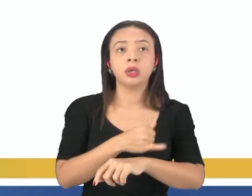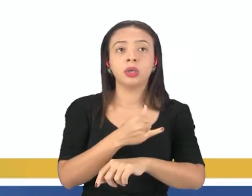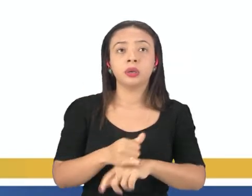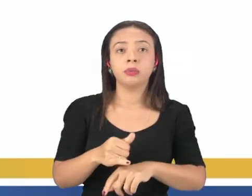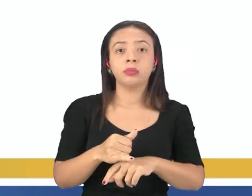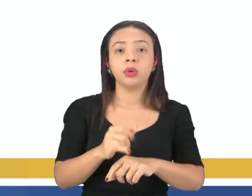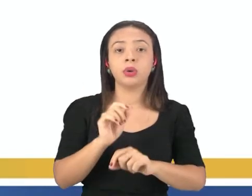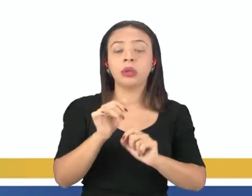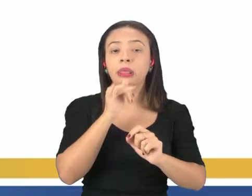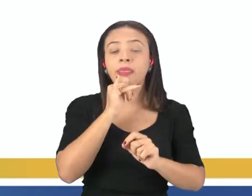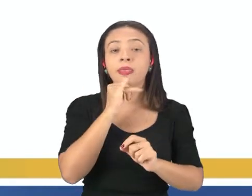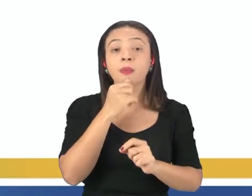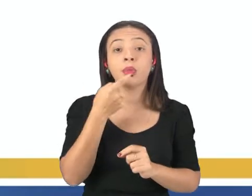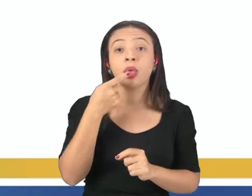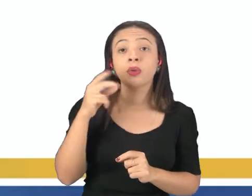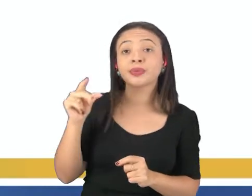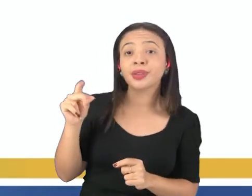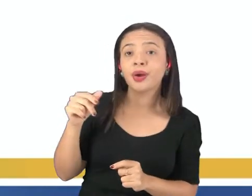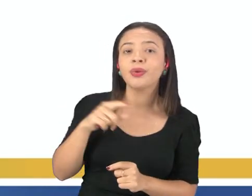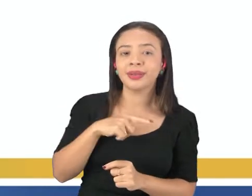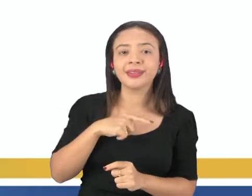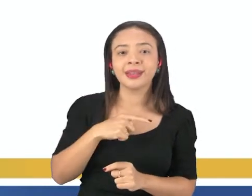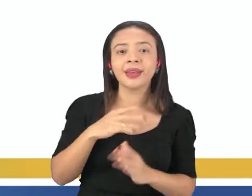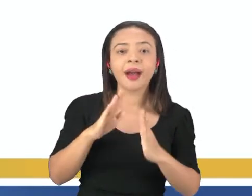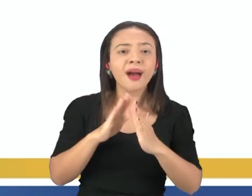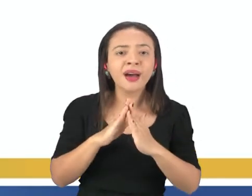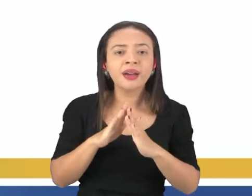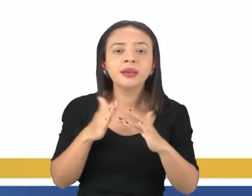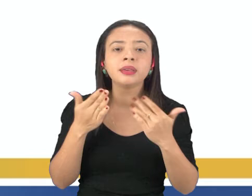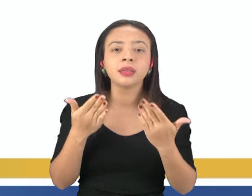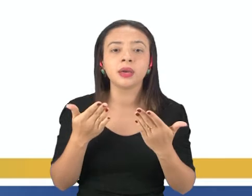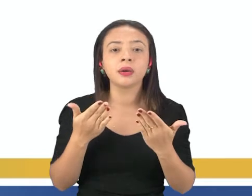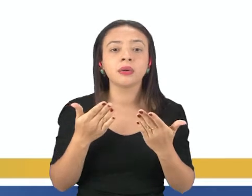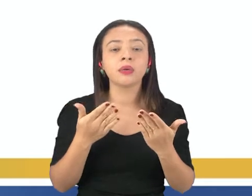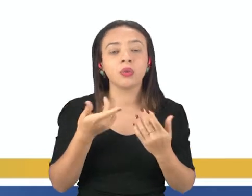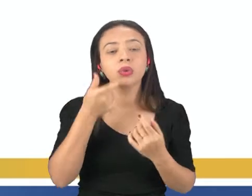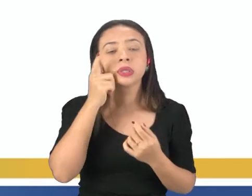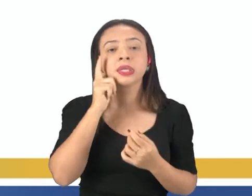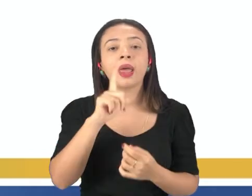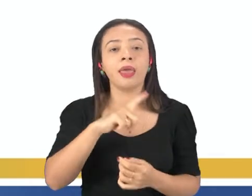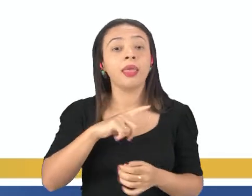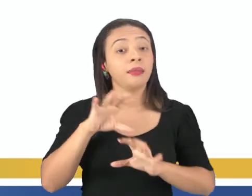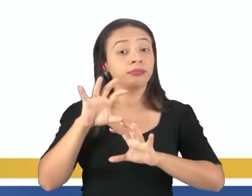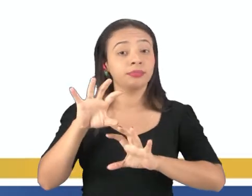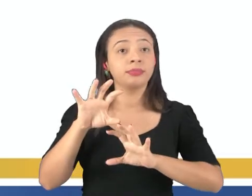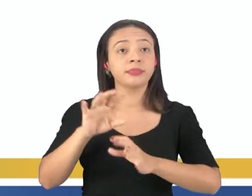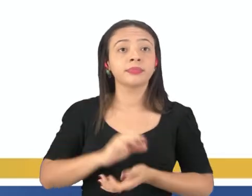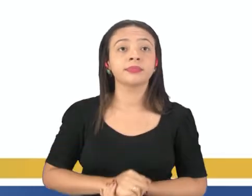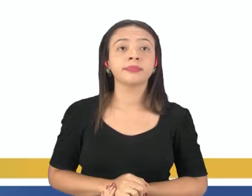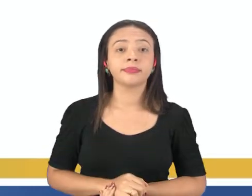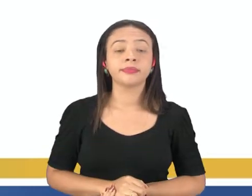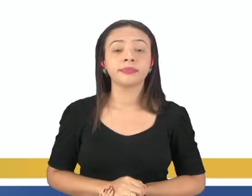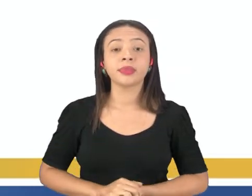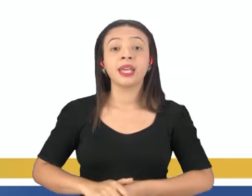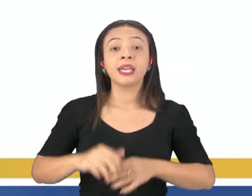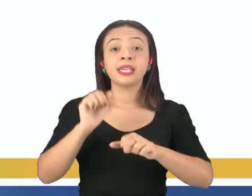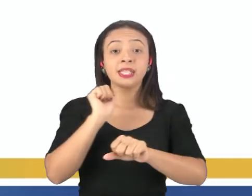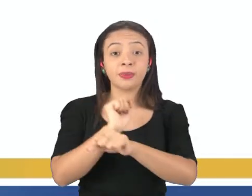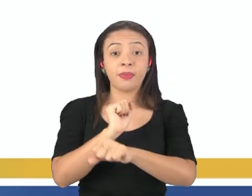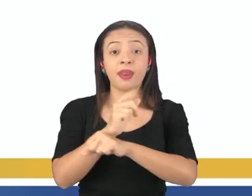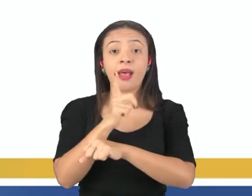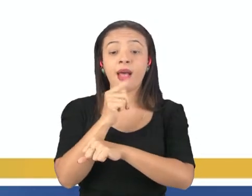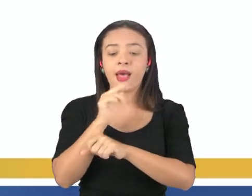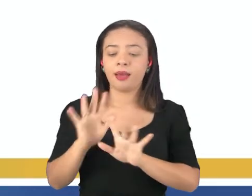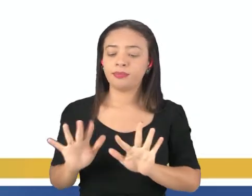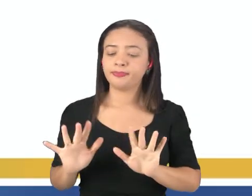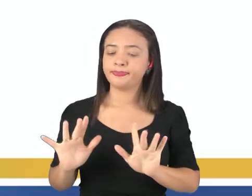de sal. O sal de cozinha que a gente tem nas nossas casas diariamente, ele é obtido dessa forma, tá? Espera-se, né, que a água passe pelo